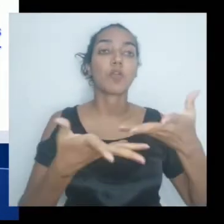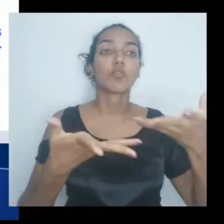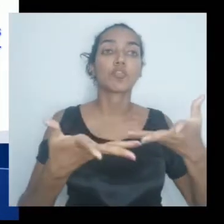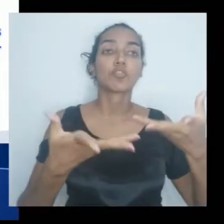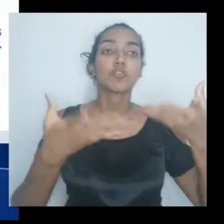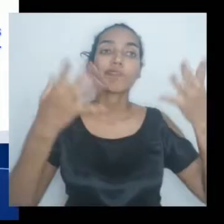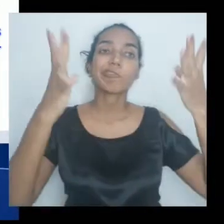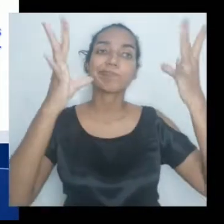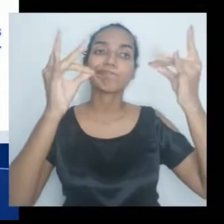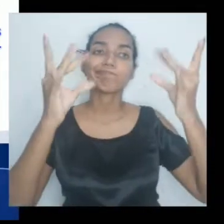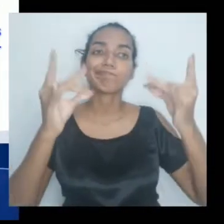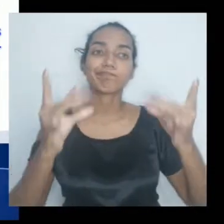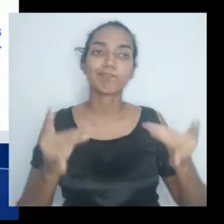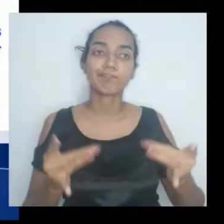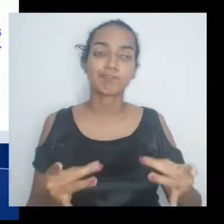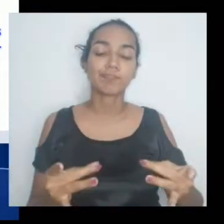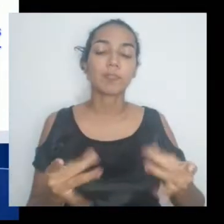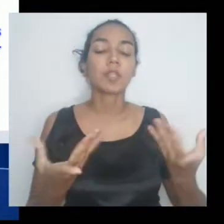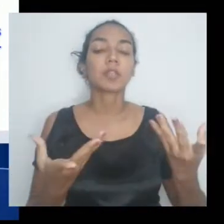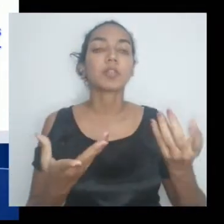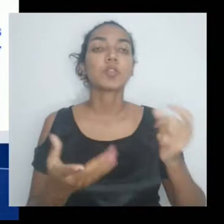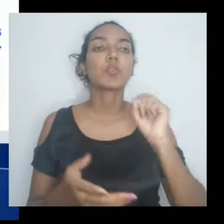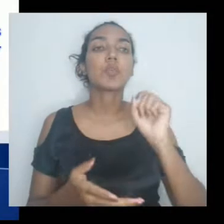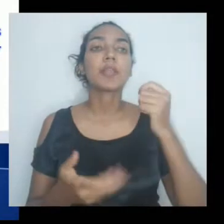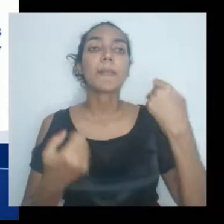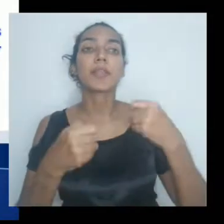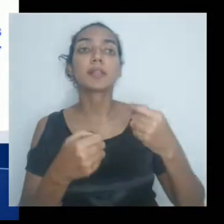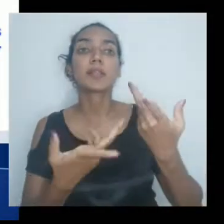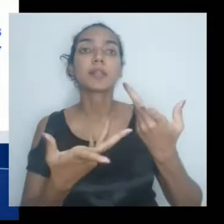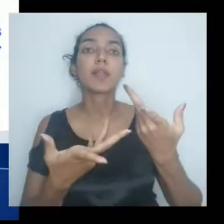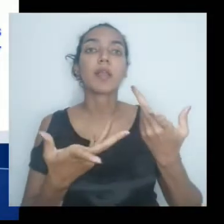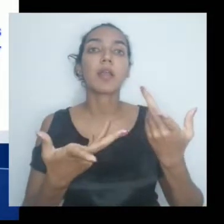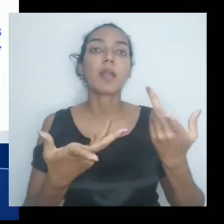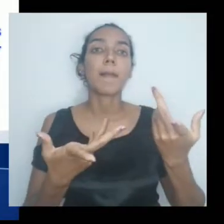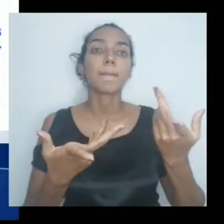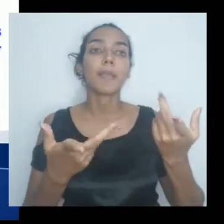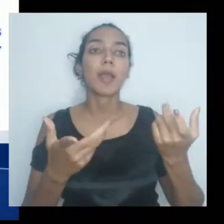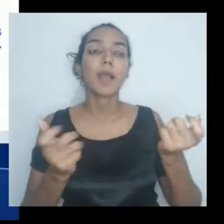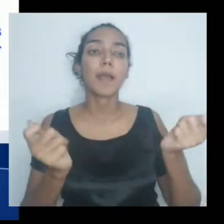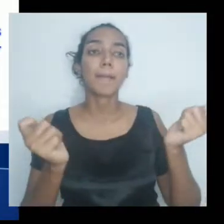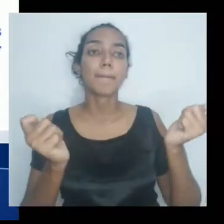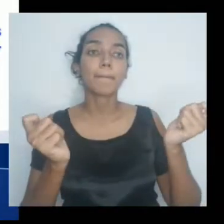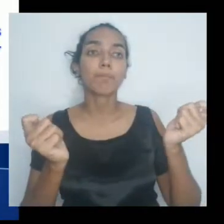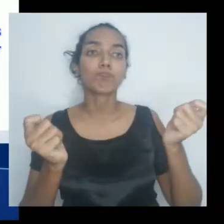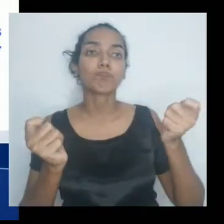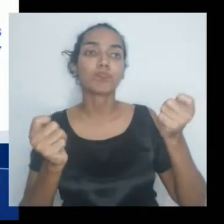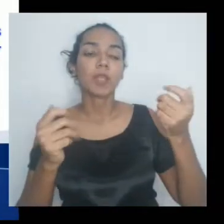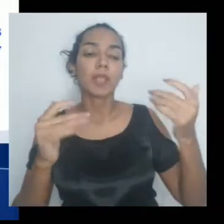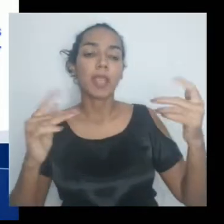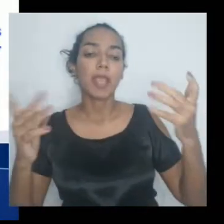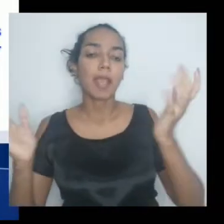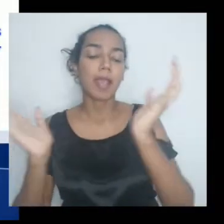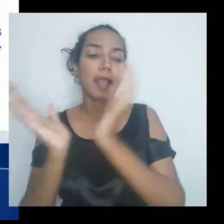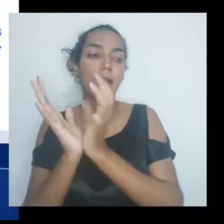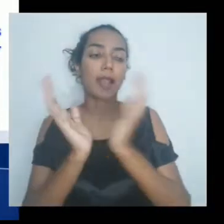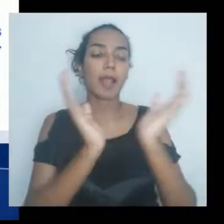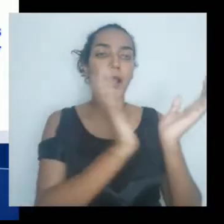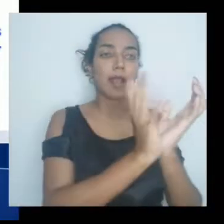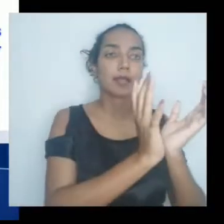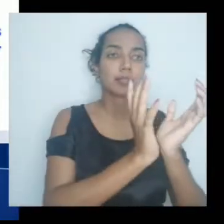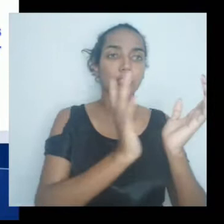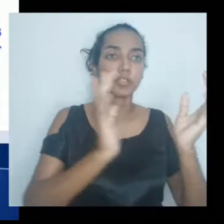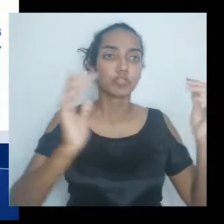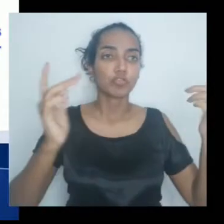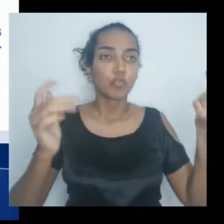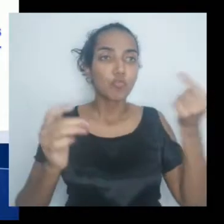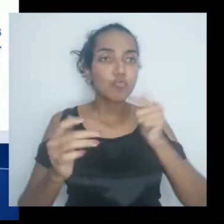detalhes do que a gente precisa fazer para forçar o relacionamento correto entre essas classes. A gente vai falar um pouco sobre a